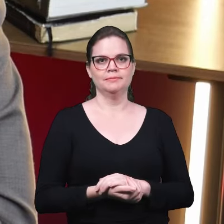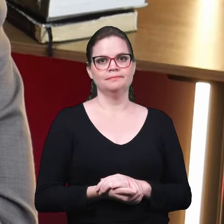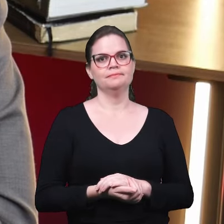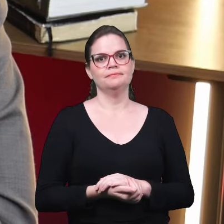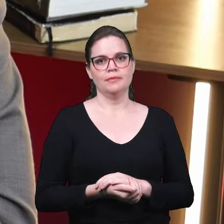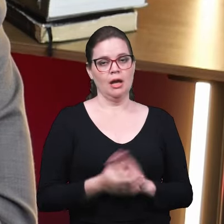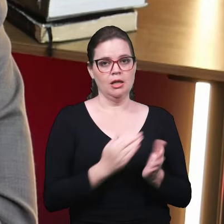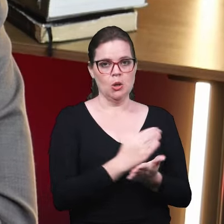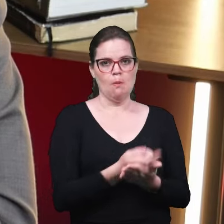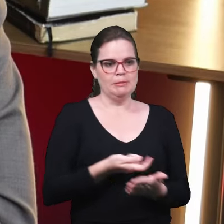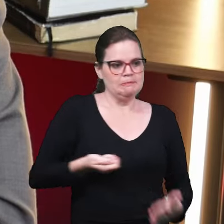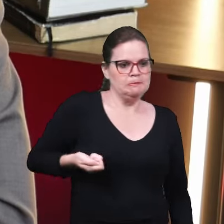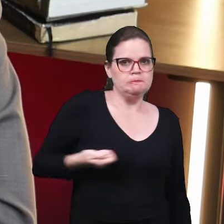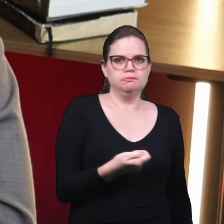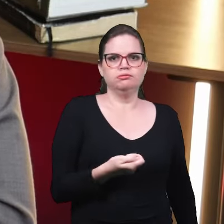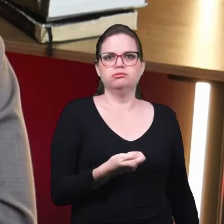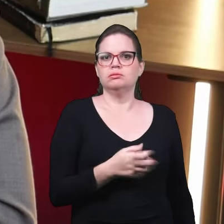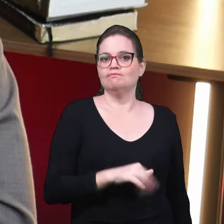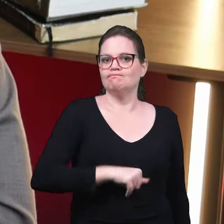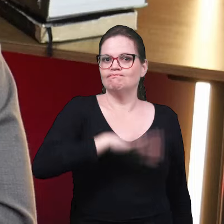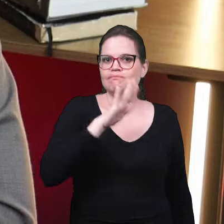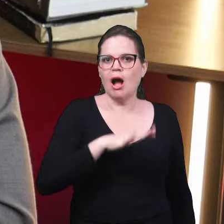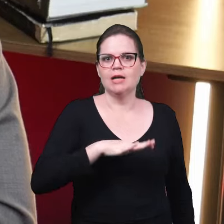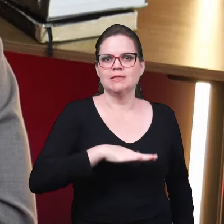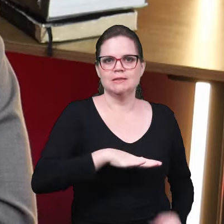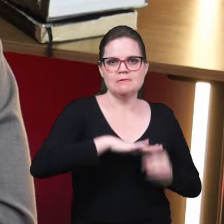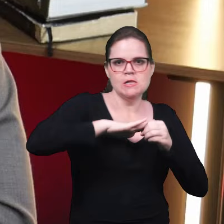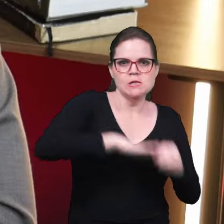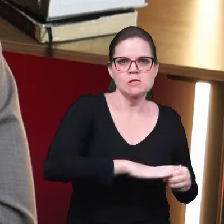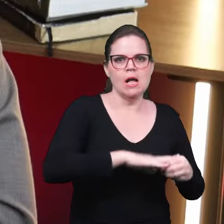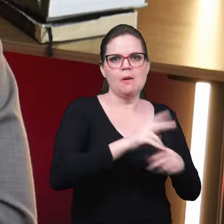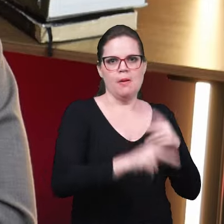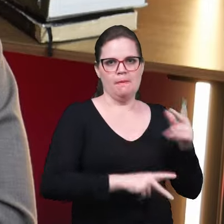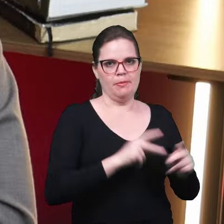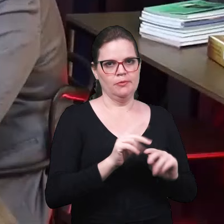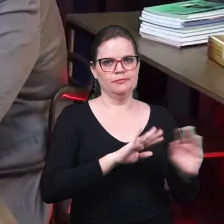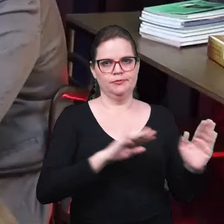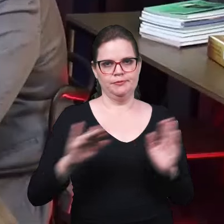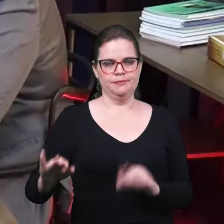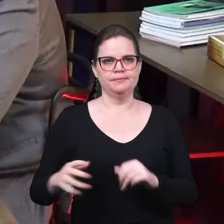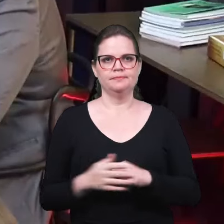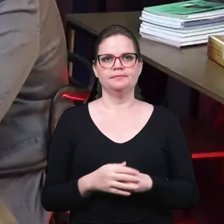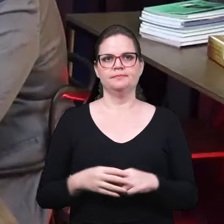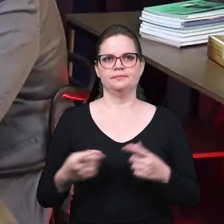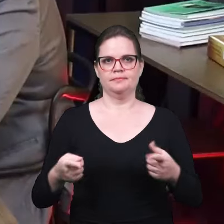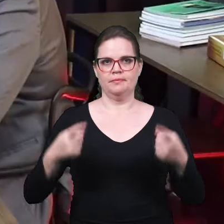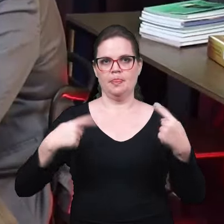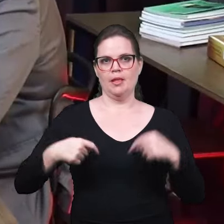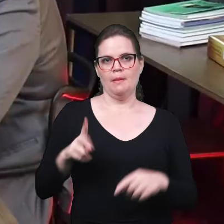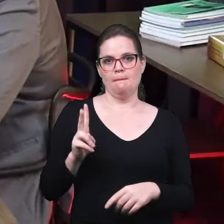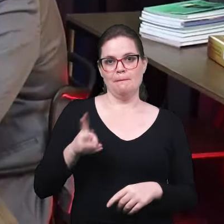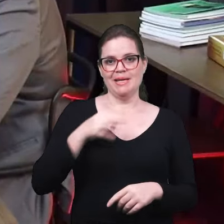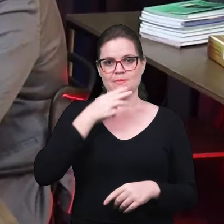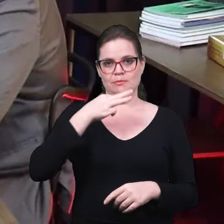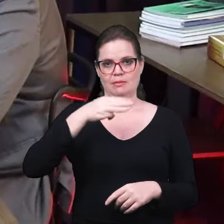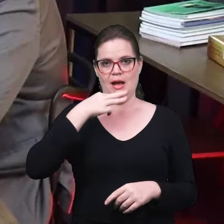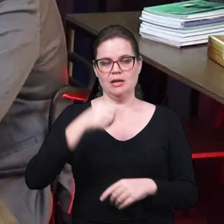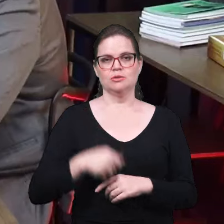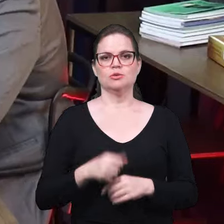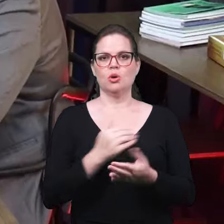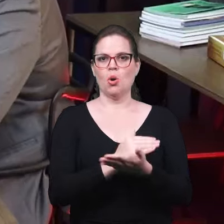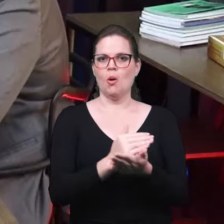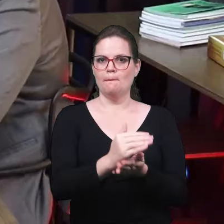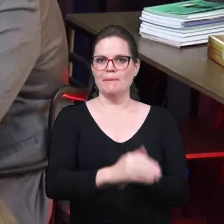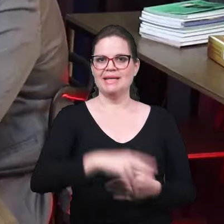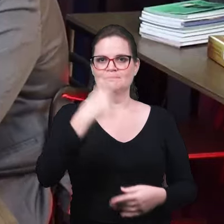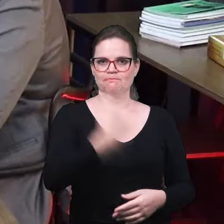ele impõe ali uma opressão maior sobre o povo, né? Nós vamos falar um pouquinho sobre isso. Ainda no mesmo mês, o início das pragas